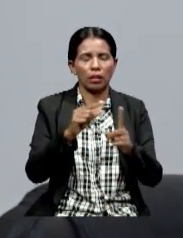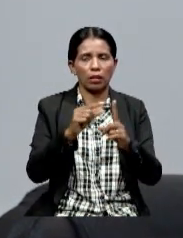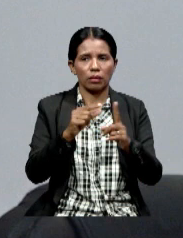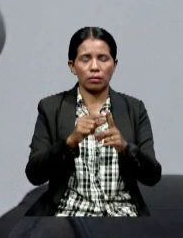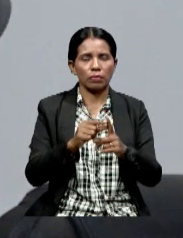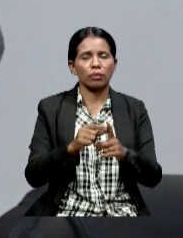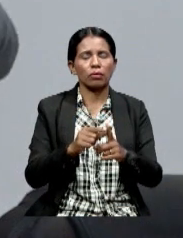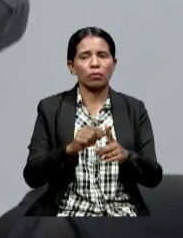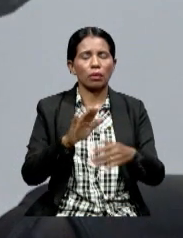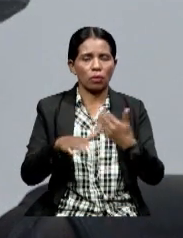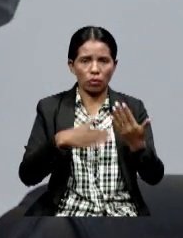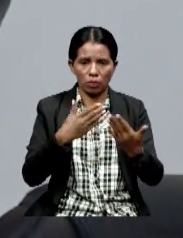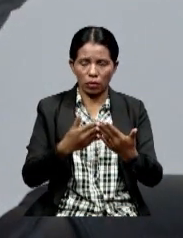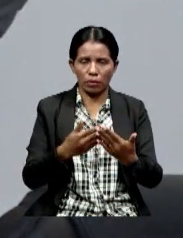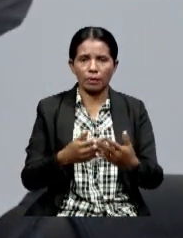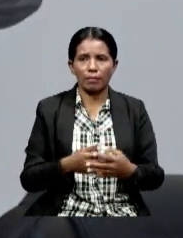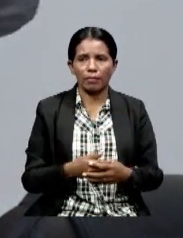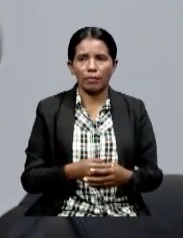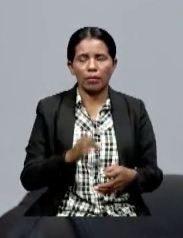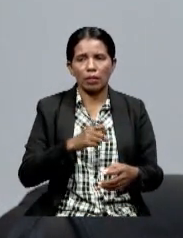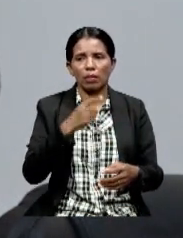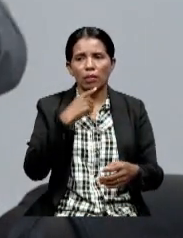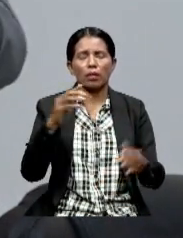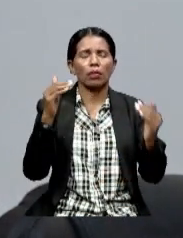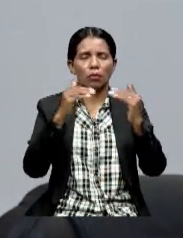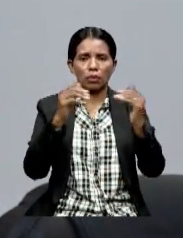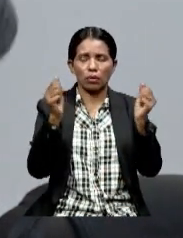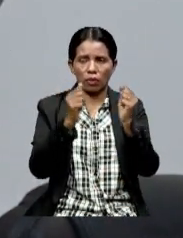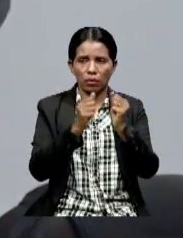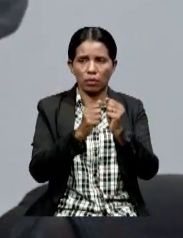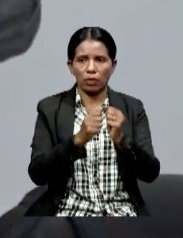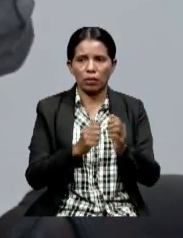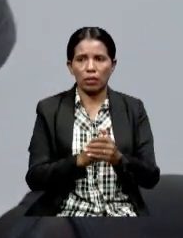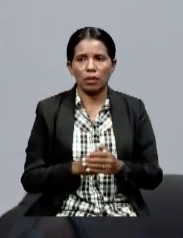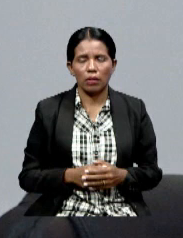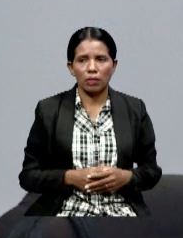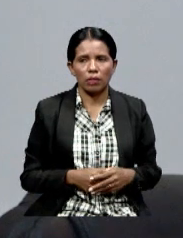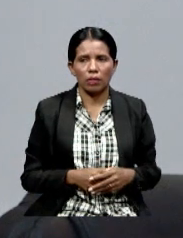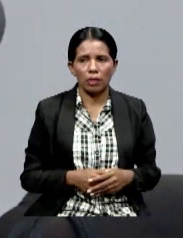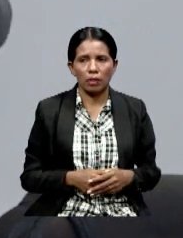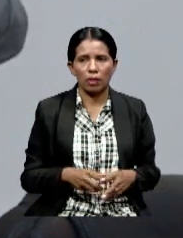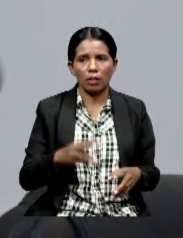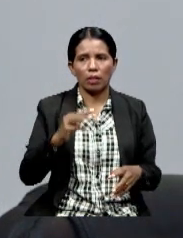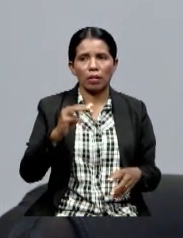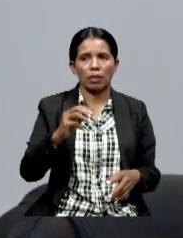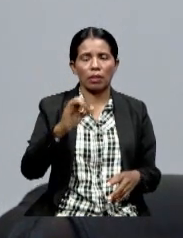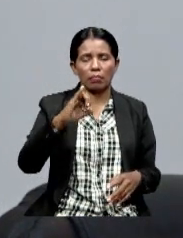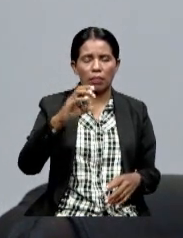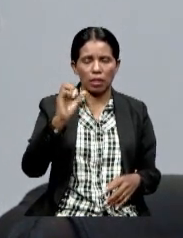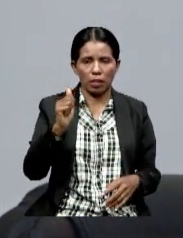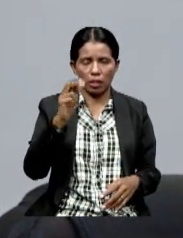né? E como hoje, na conferência de NERO, maior será, maior é o major será,